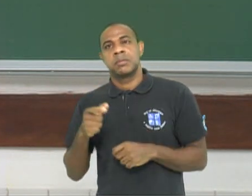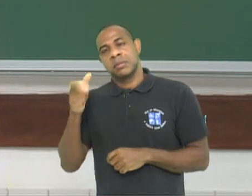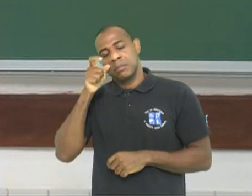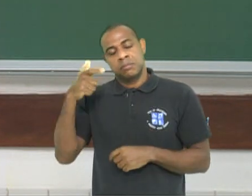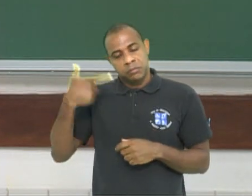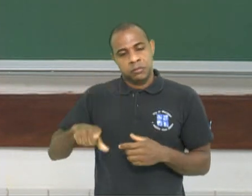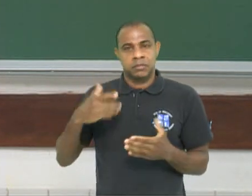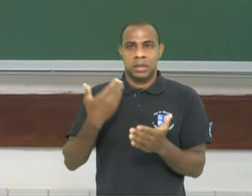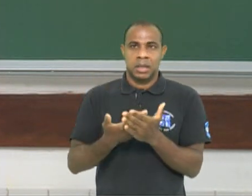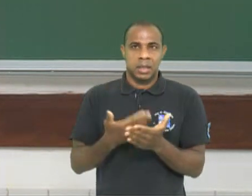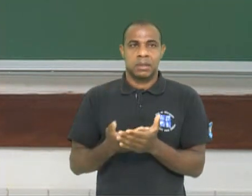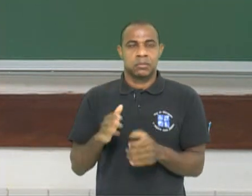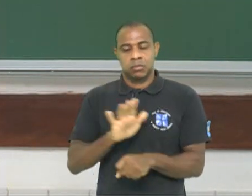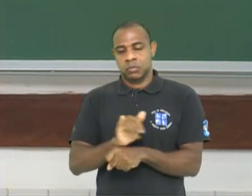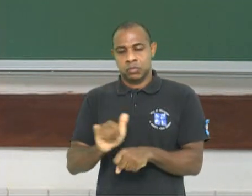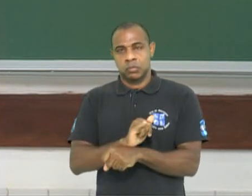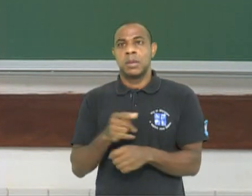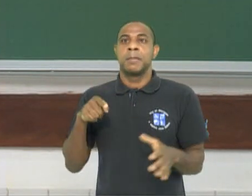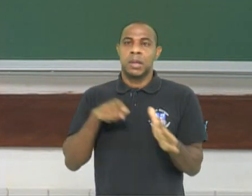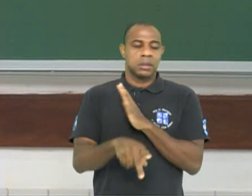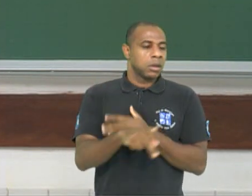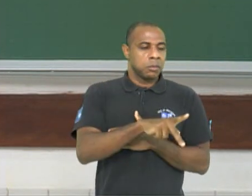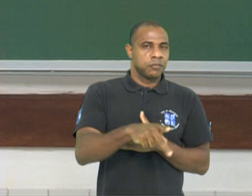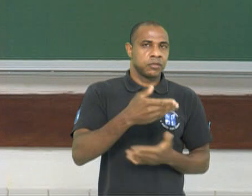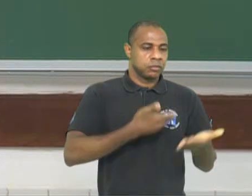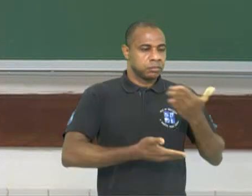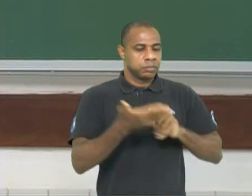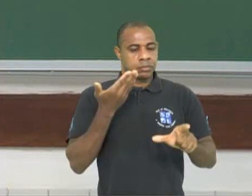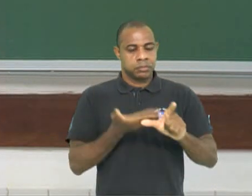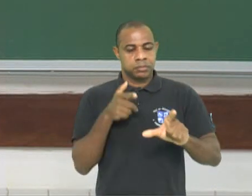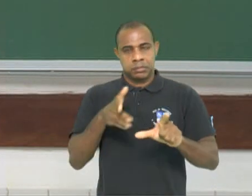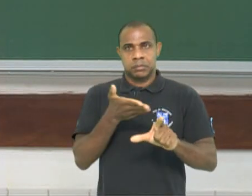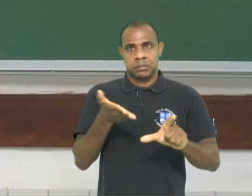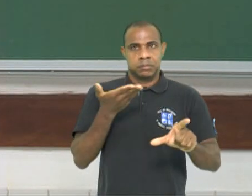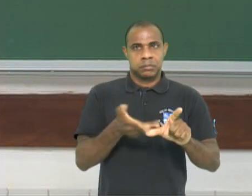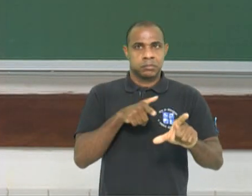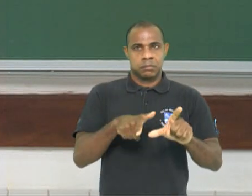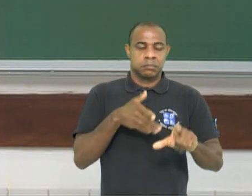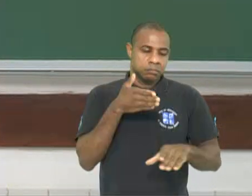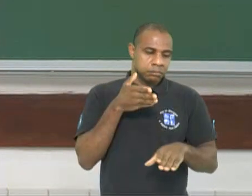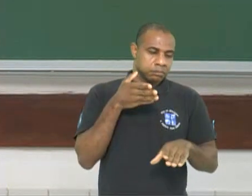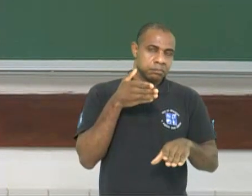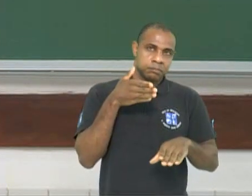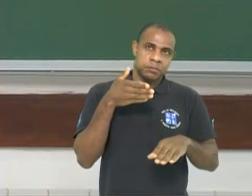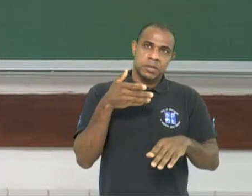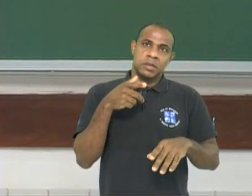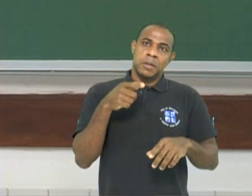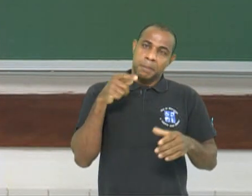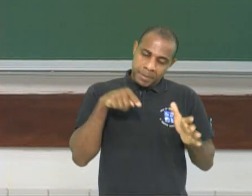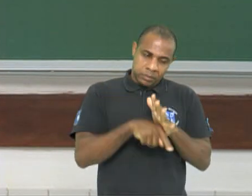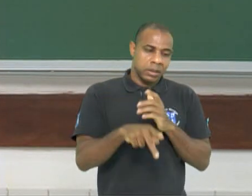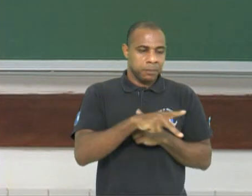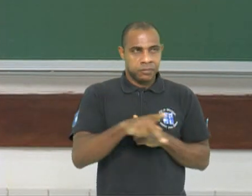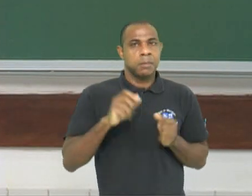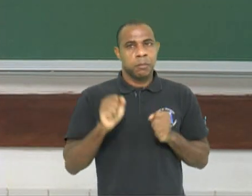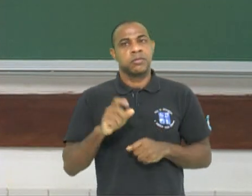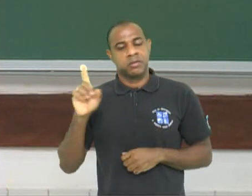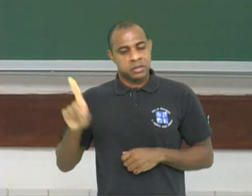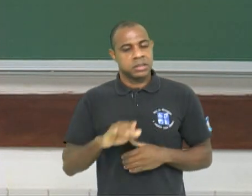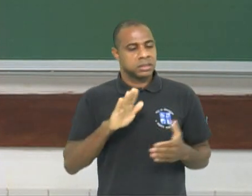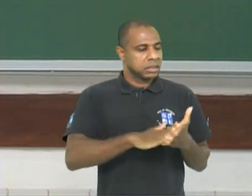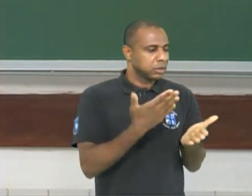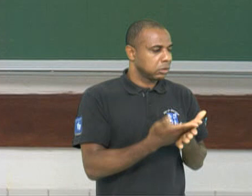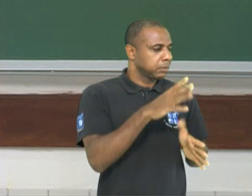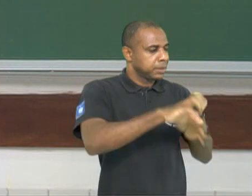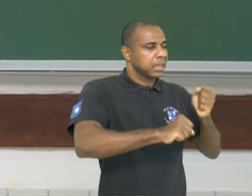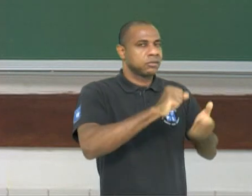essa aula, né, lá no YouTube, na Aula Paraná, várias vezes, acessar o teu professor no Google Classroom, tá? Você pode ir na escola, pedir